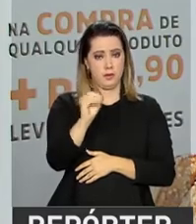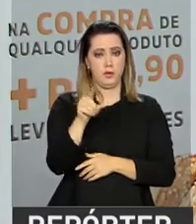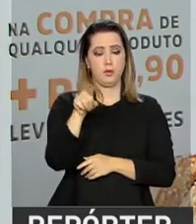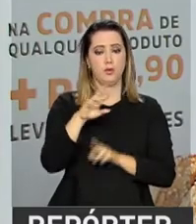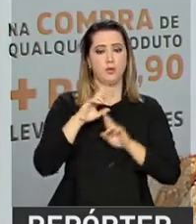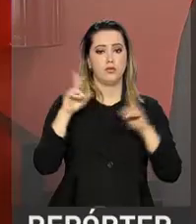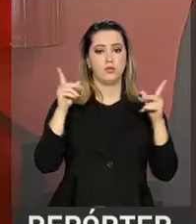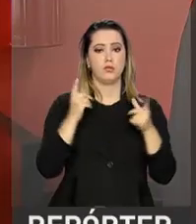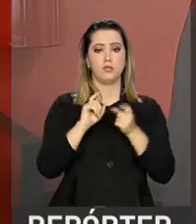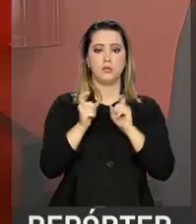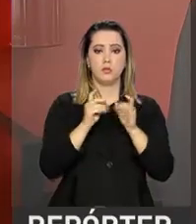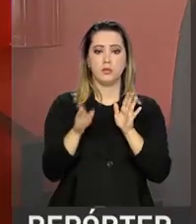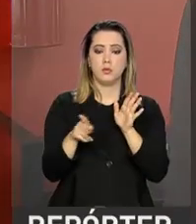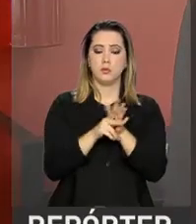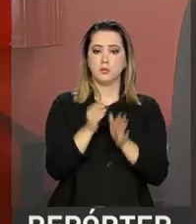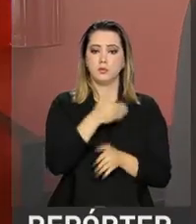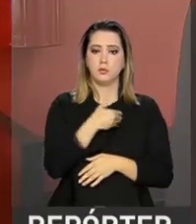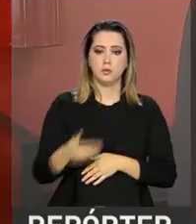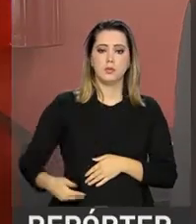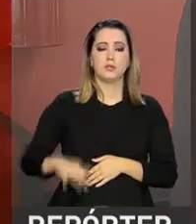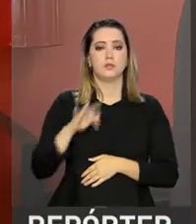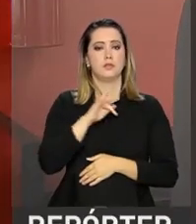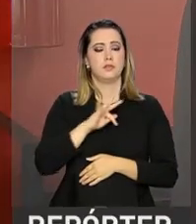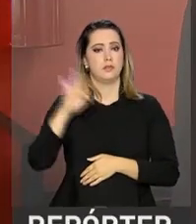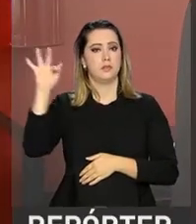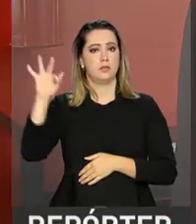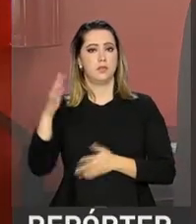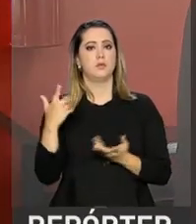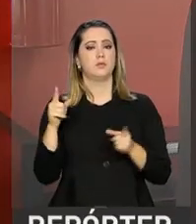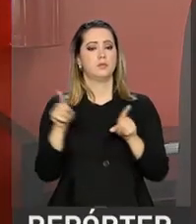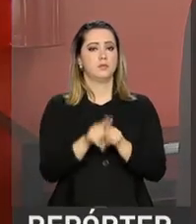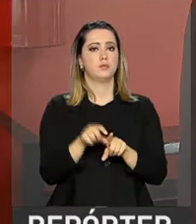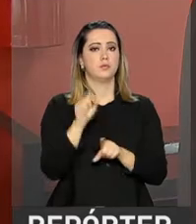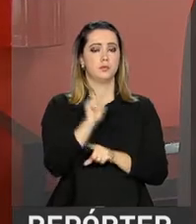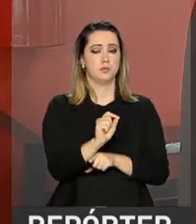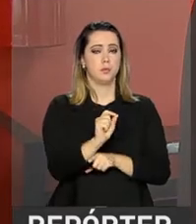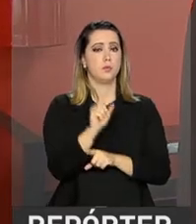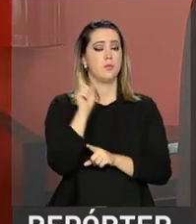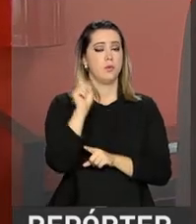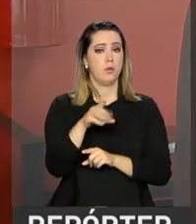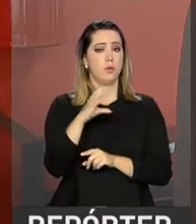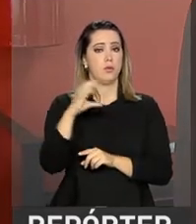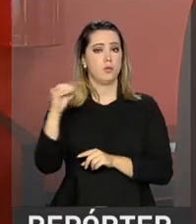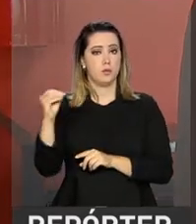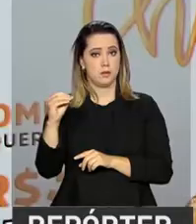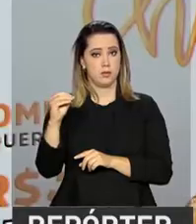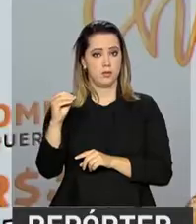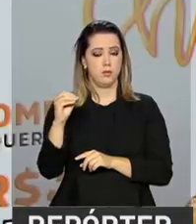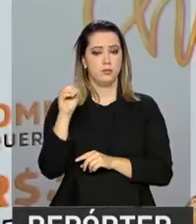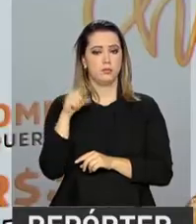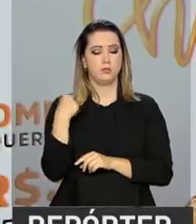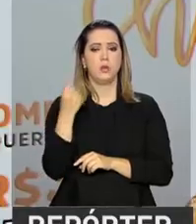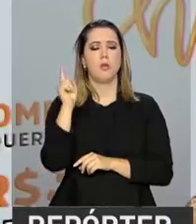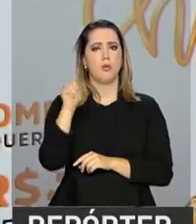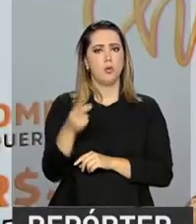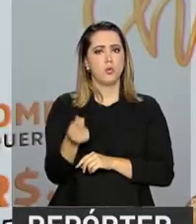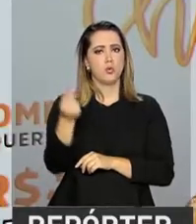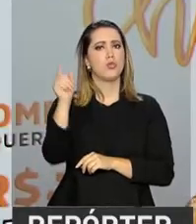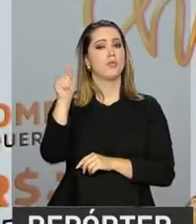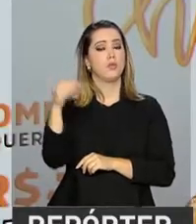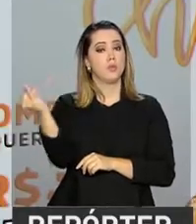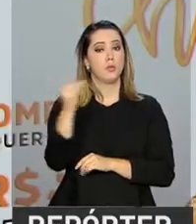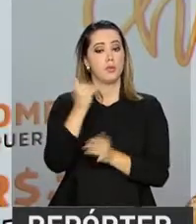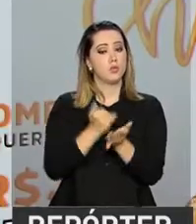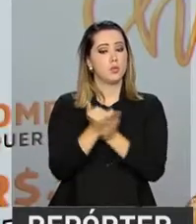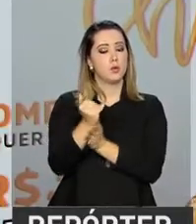administrado pelo governo federal o fundo constitucional de financiamento do centro-oeste terry foi muito importante para o início